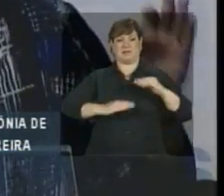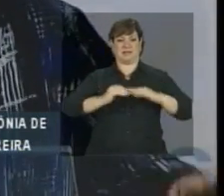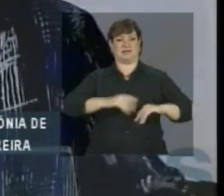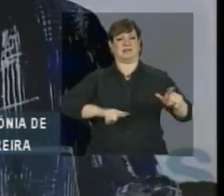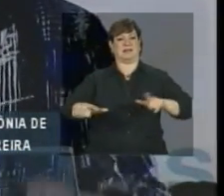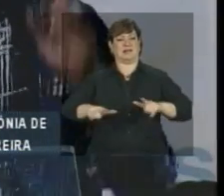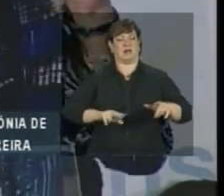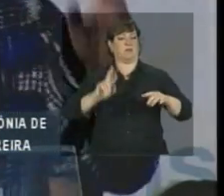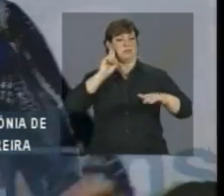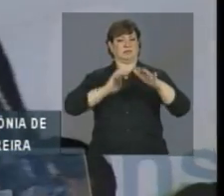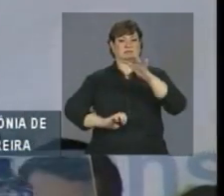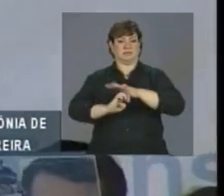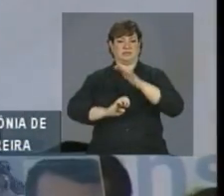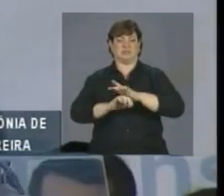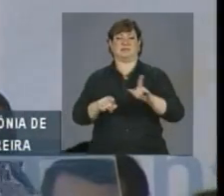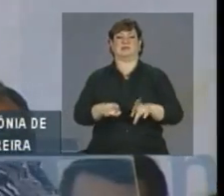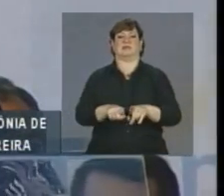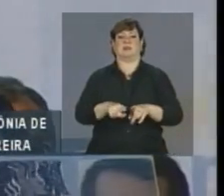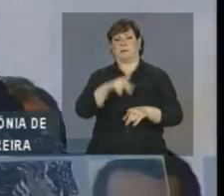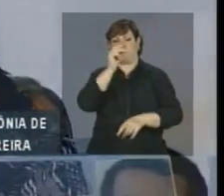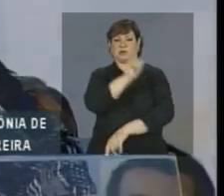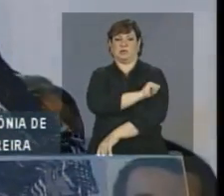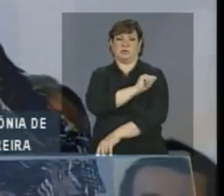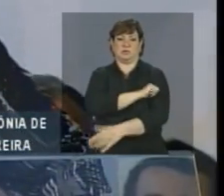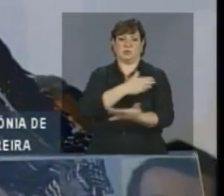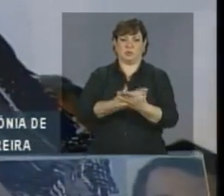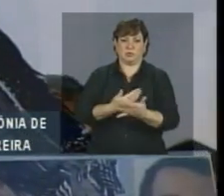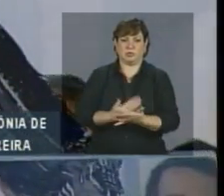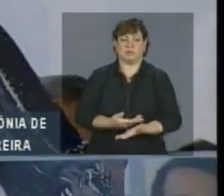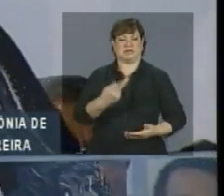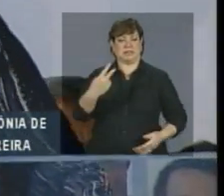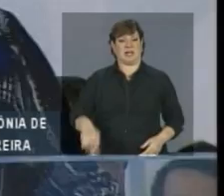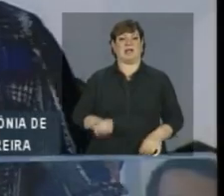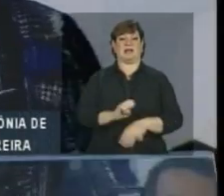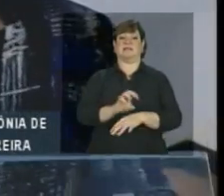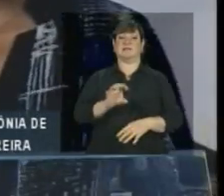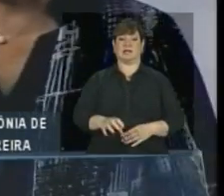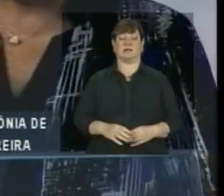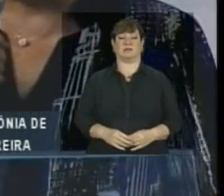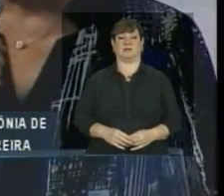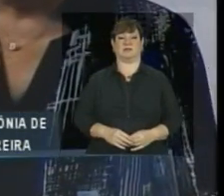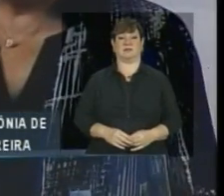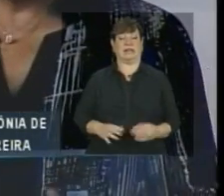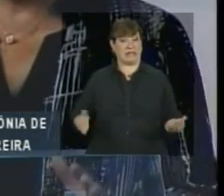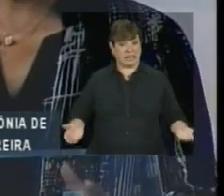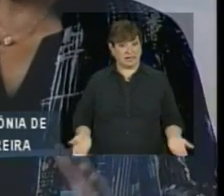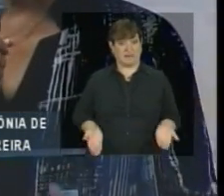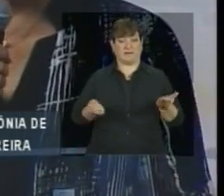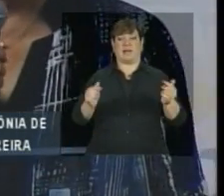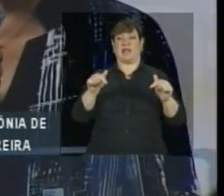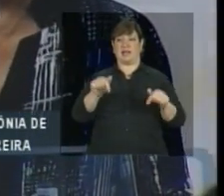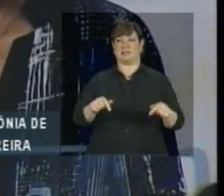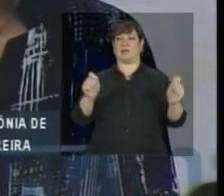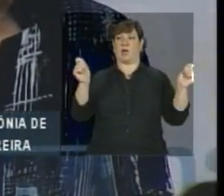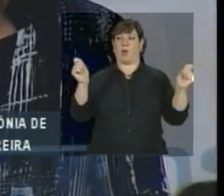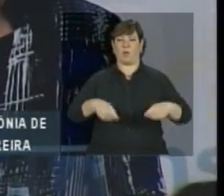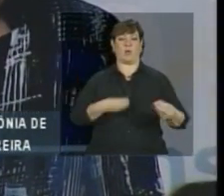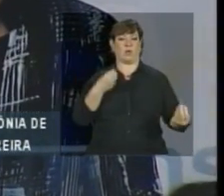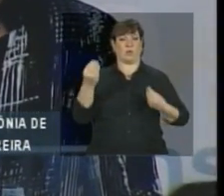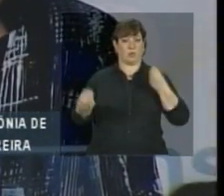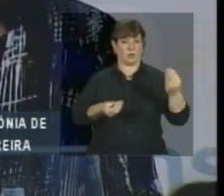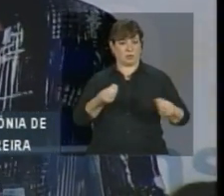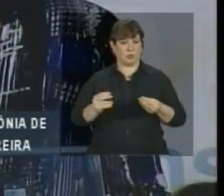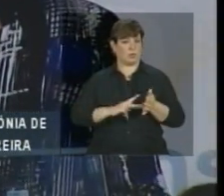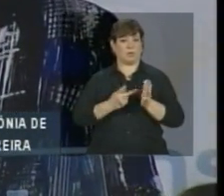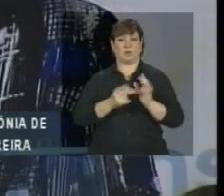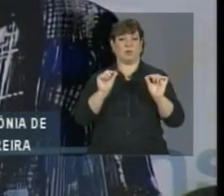aos empresários, aos estudantes deste Estado. Elevar essa condição significa